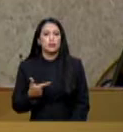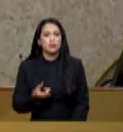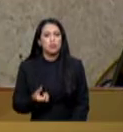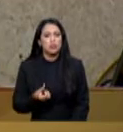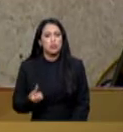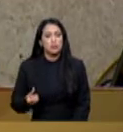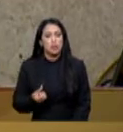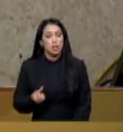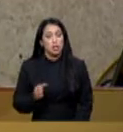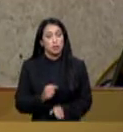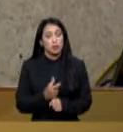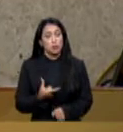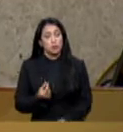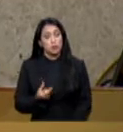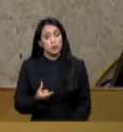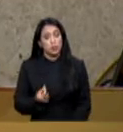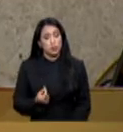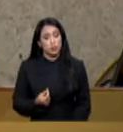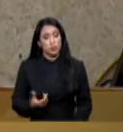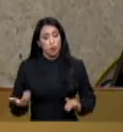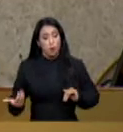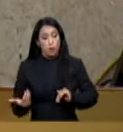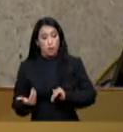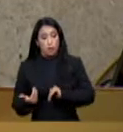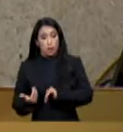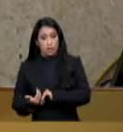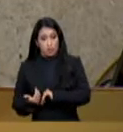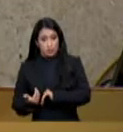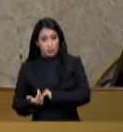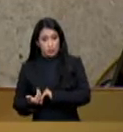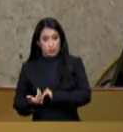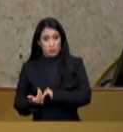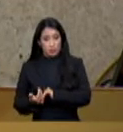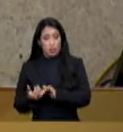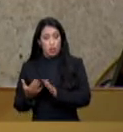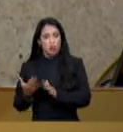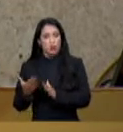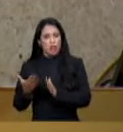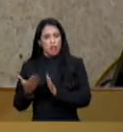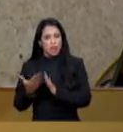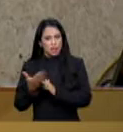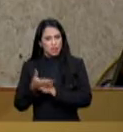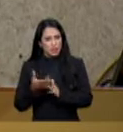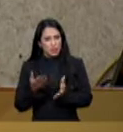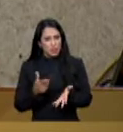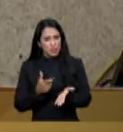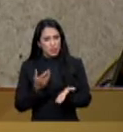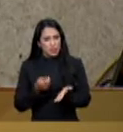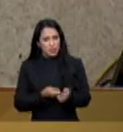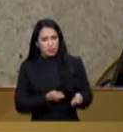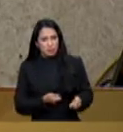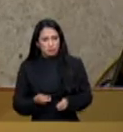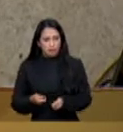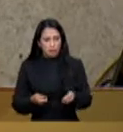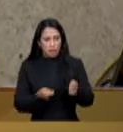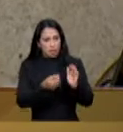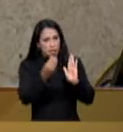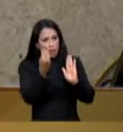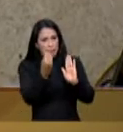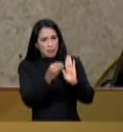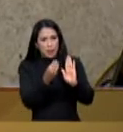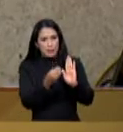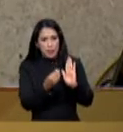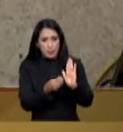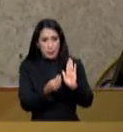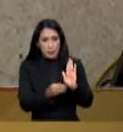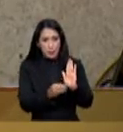14.026/2020 revela que o Congresso Nacional, por meio dela, dispôs sobre diretrizes para o saneamento